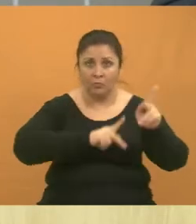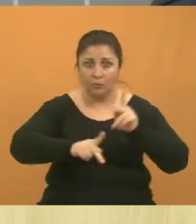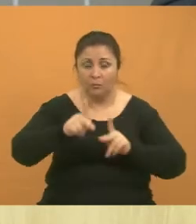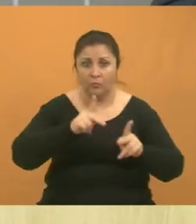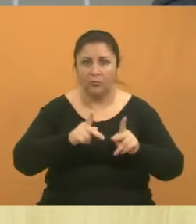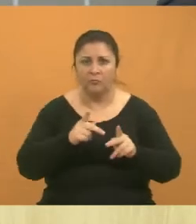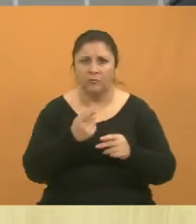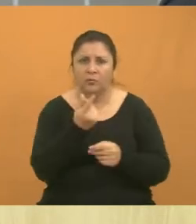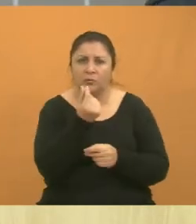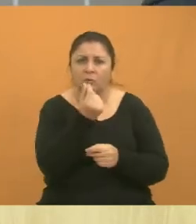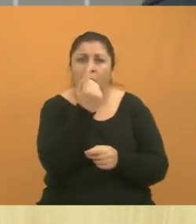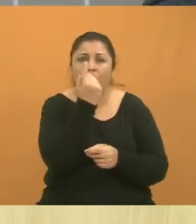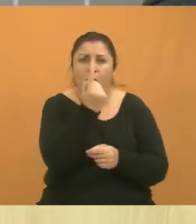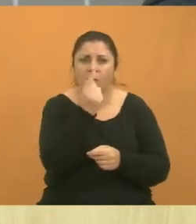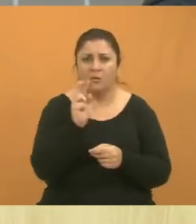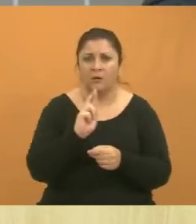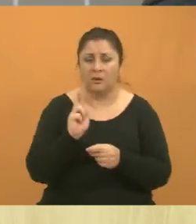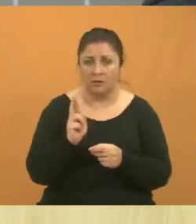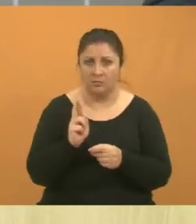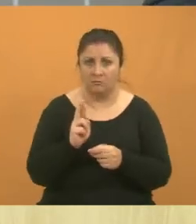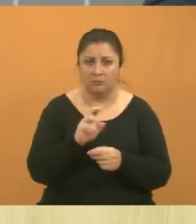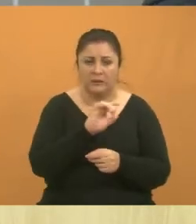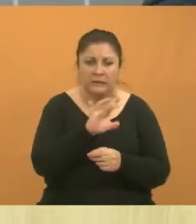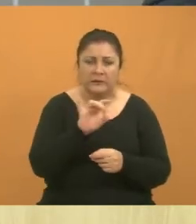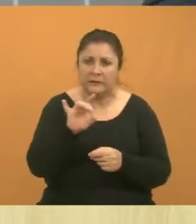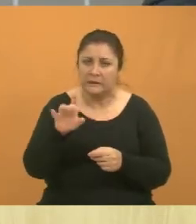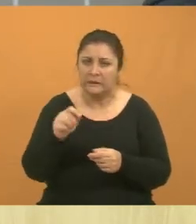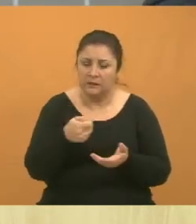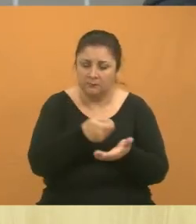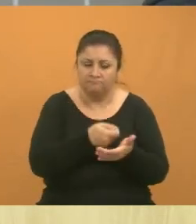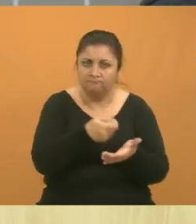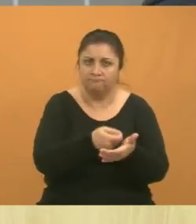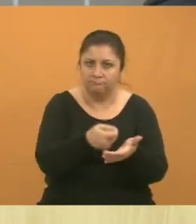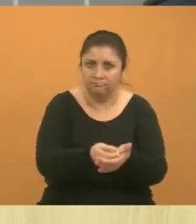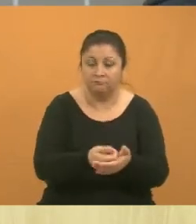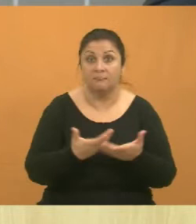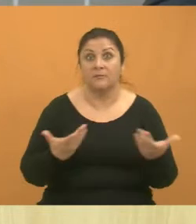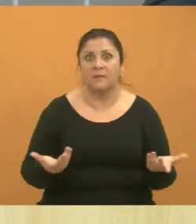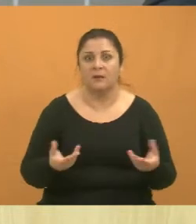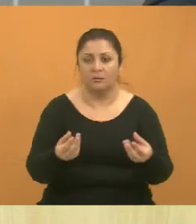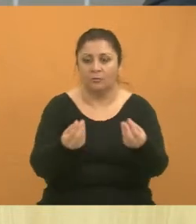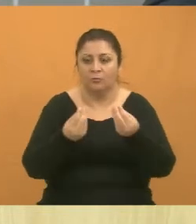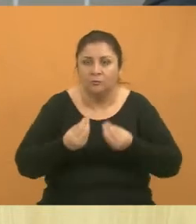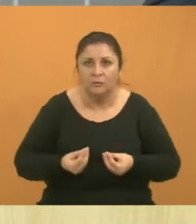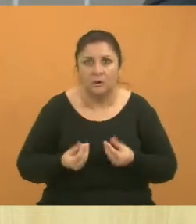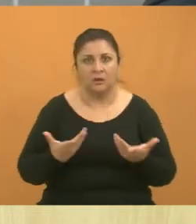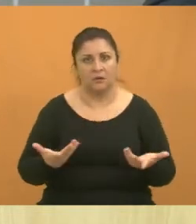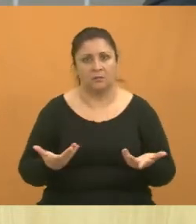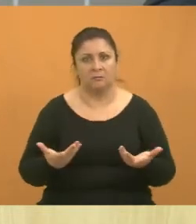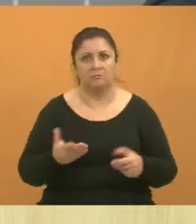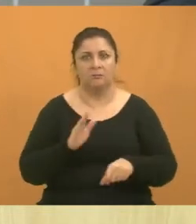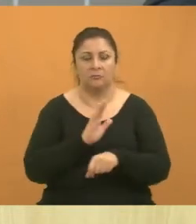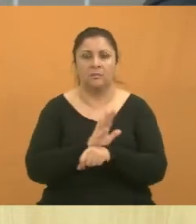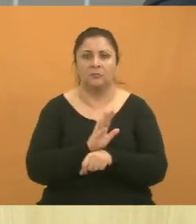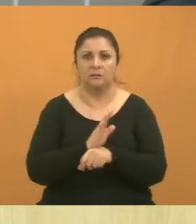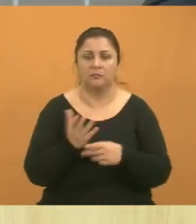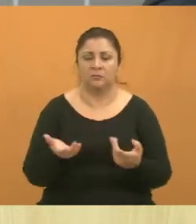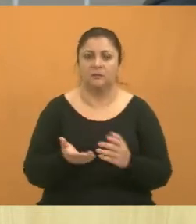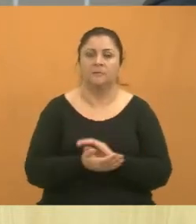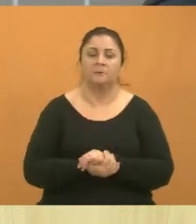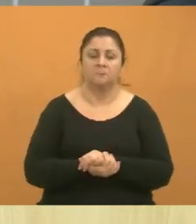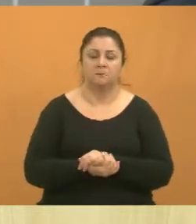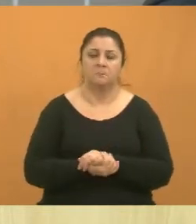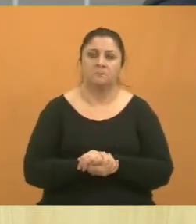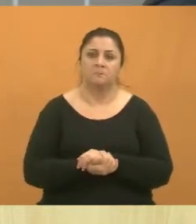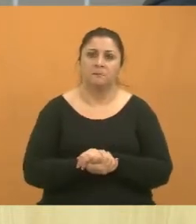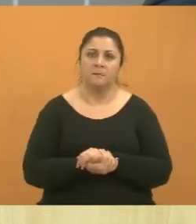inteira doasse R$1 em cada conta paga, quanto que não traria de benefício aí por mês a essa questão?